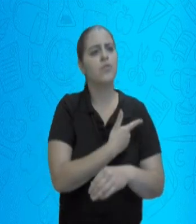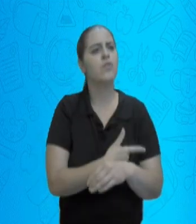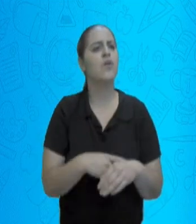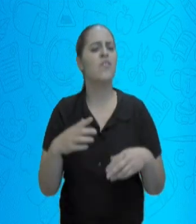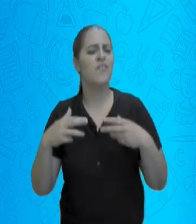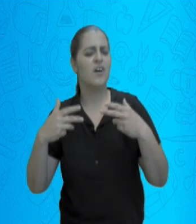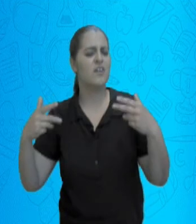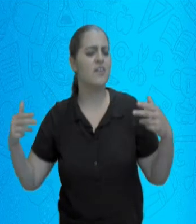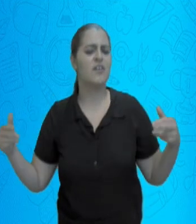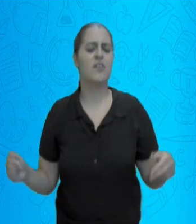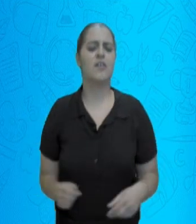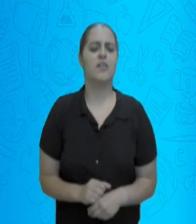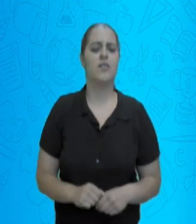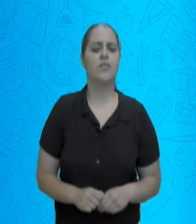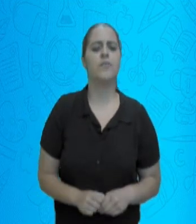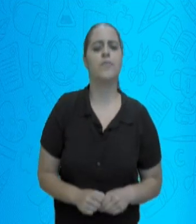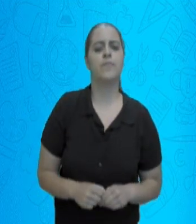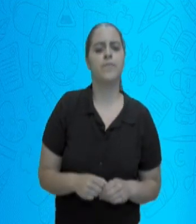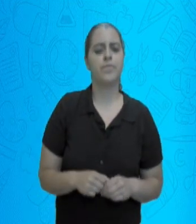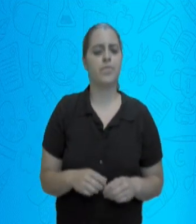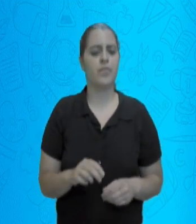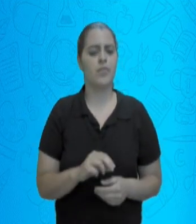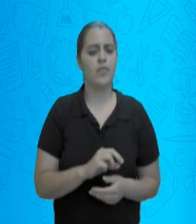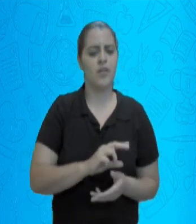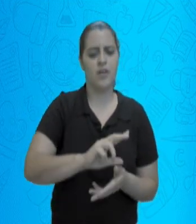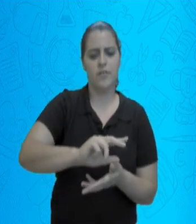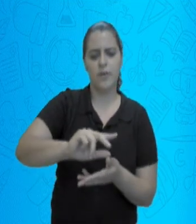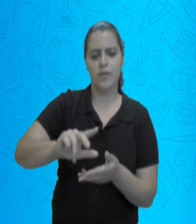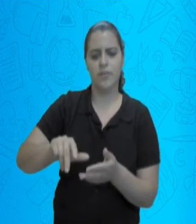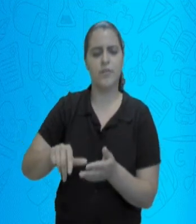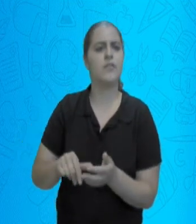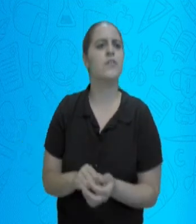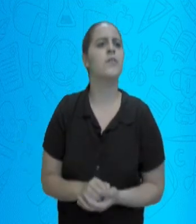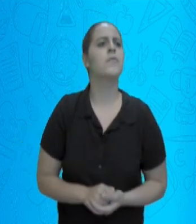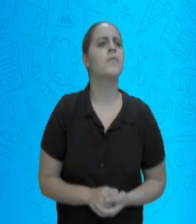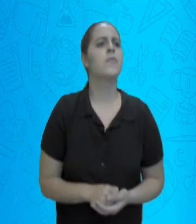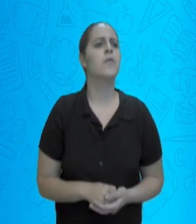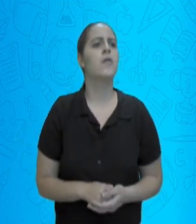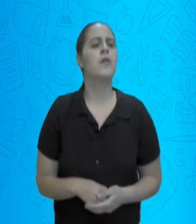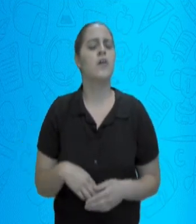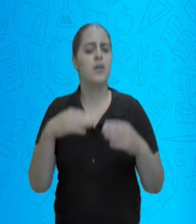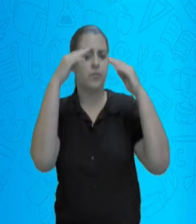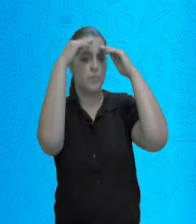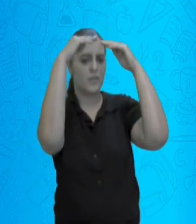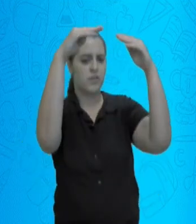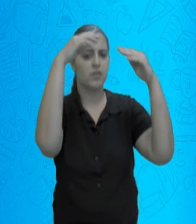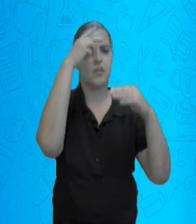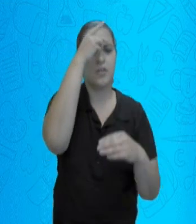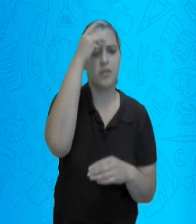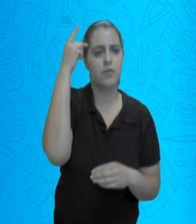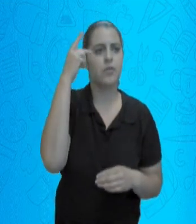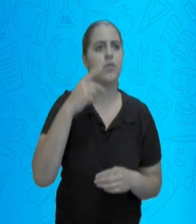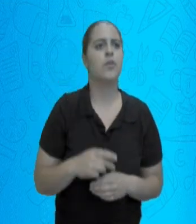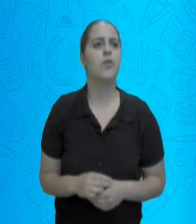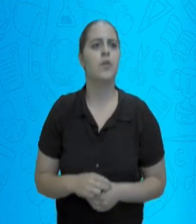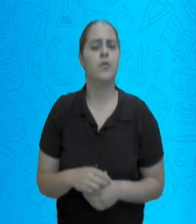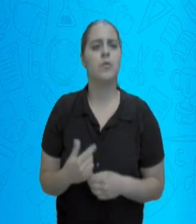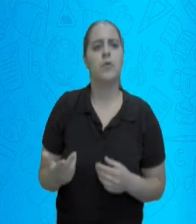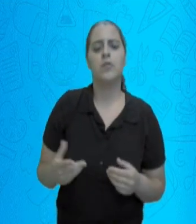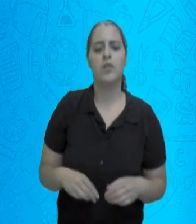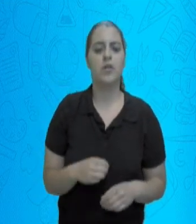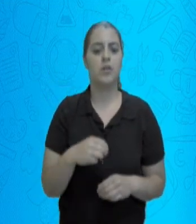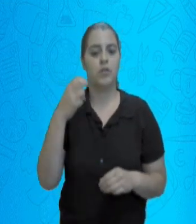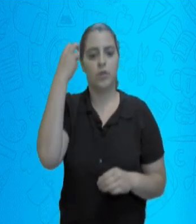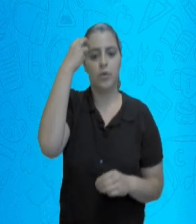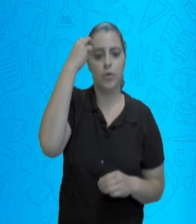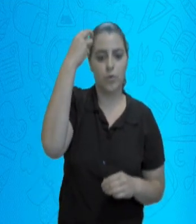entre outros aspectos que a gente pode exercer a nossa cidadania. Respeitar essas diferenças, tanto